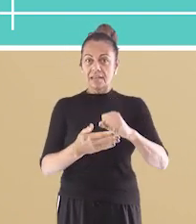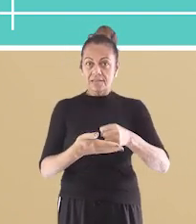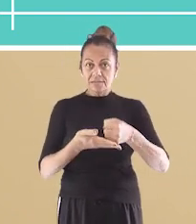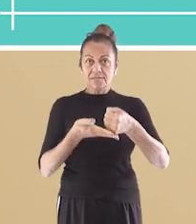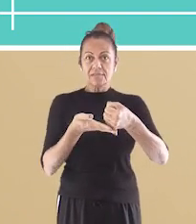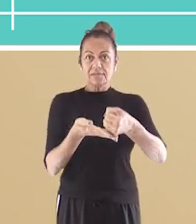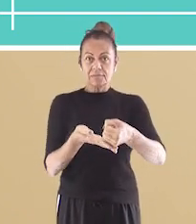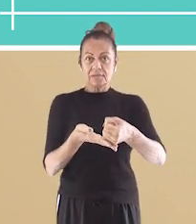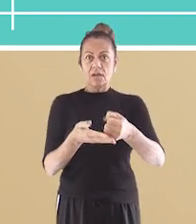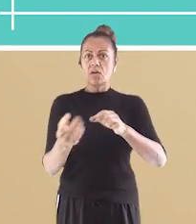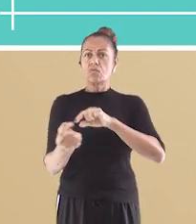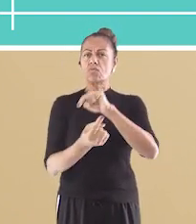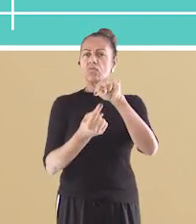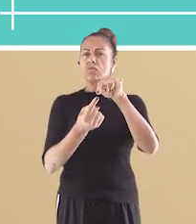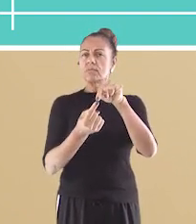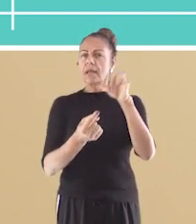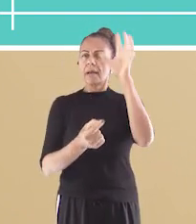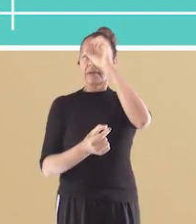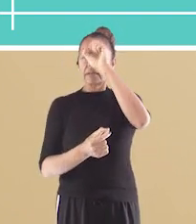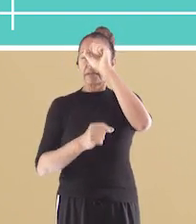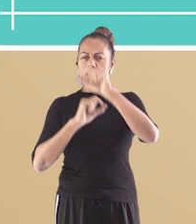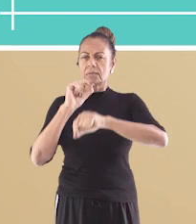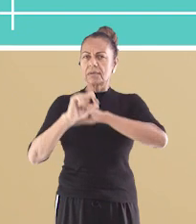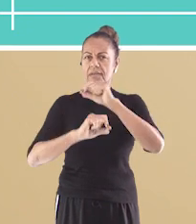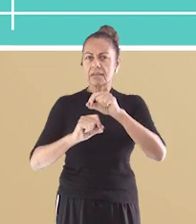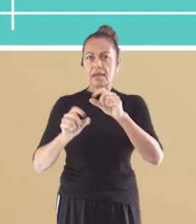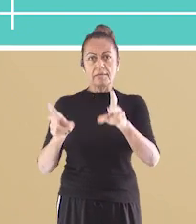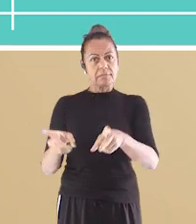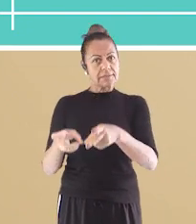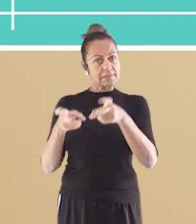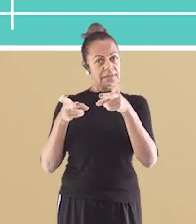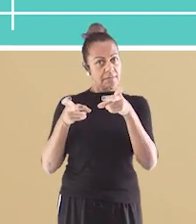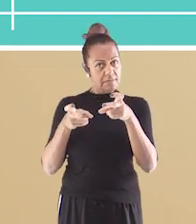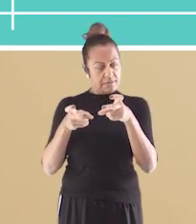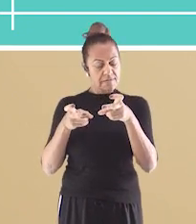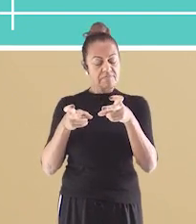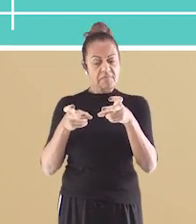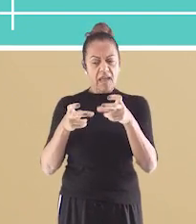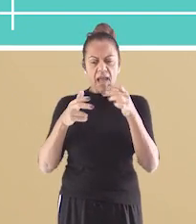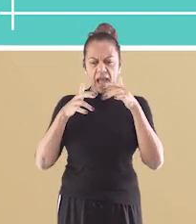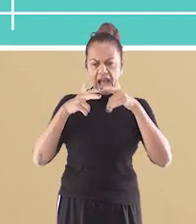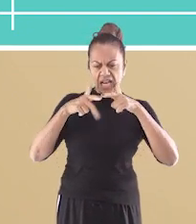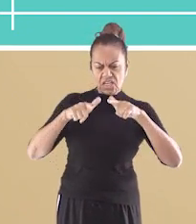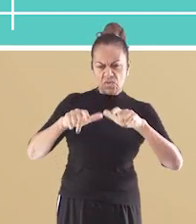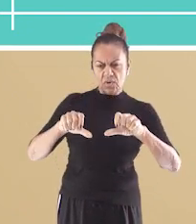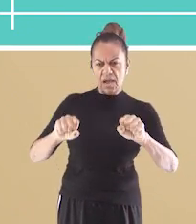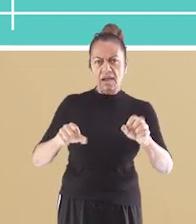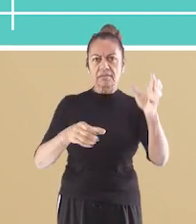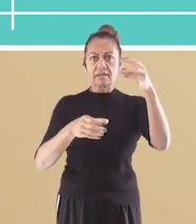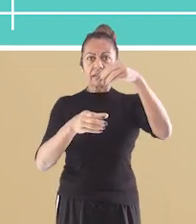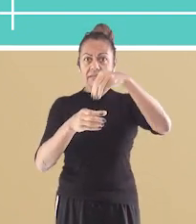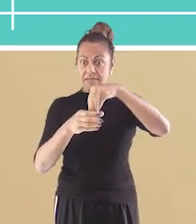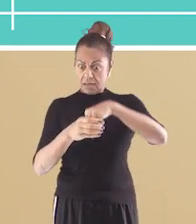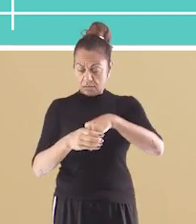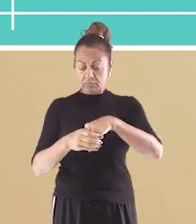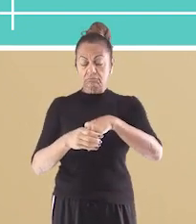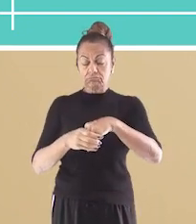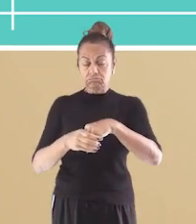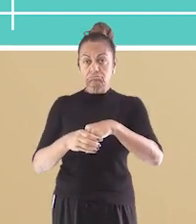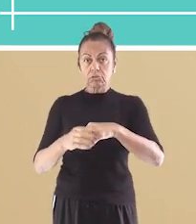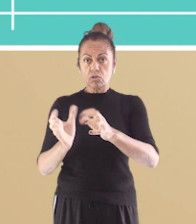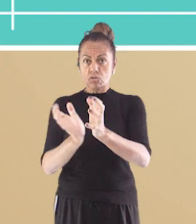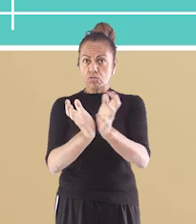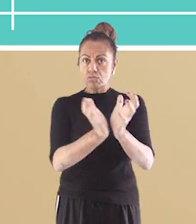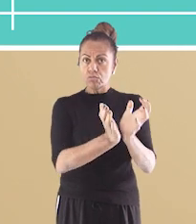de aprendizagem é reconhecer e valorizar a linguagem de seu grupo social como instrumento adequado